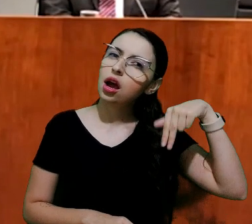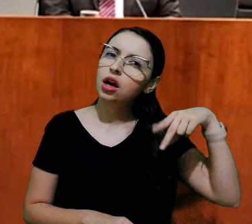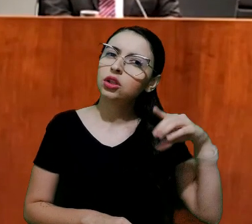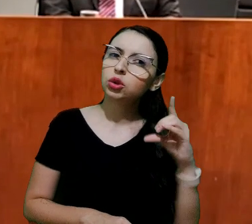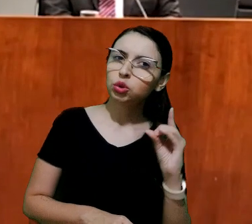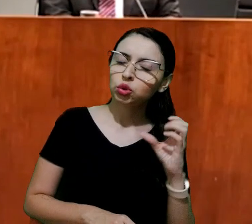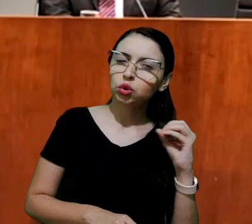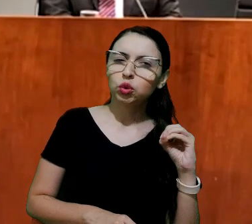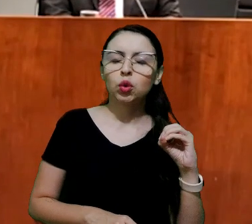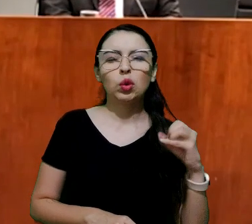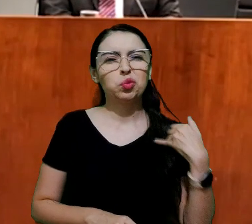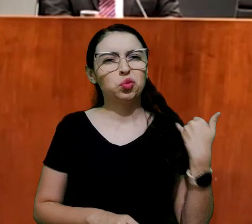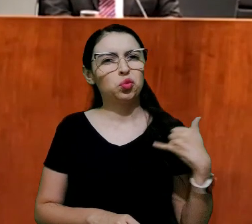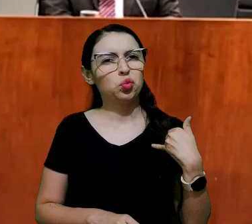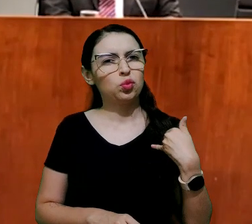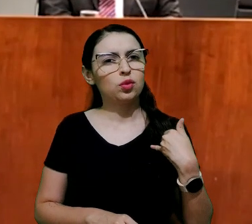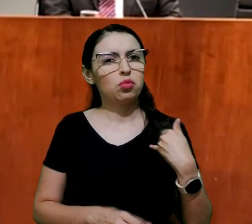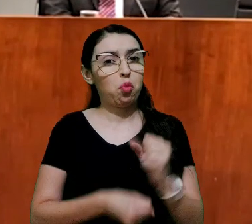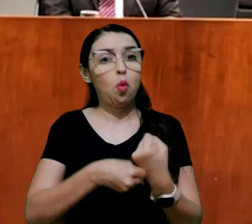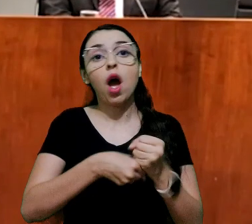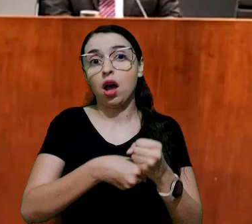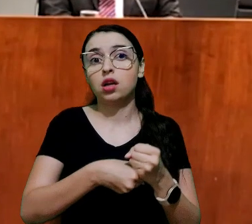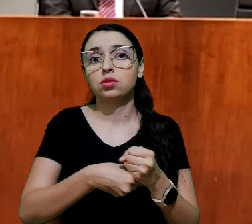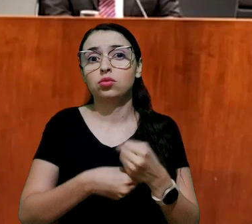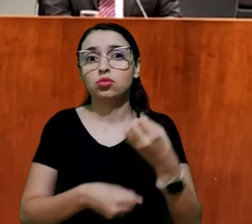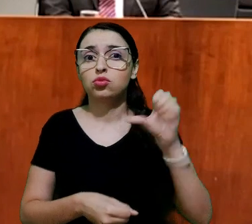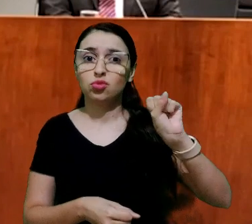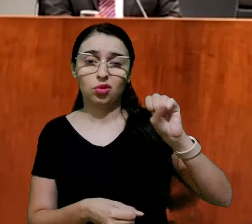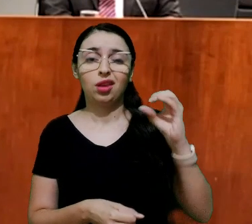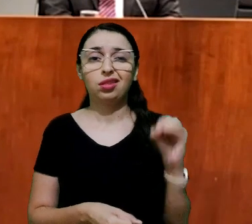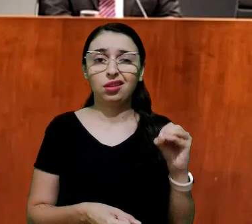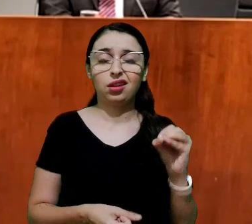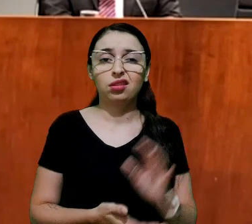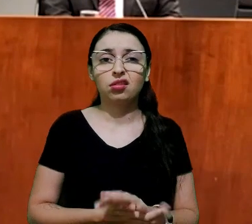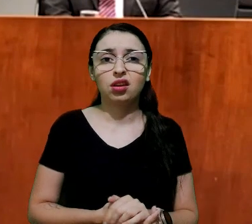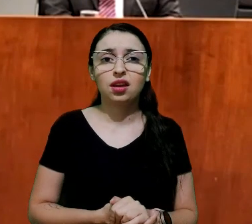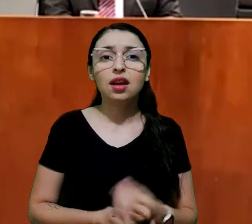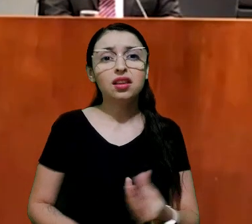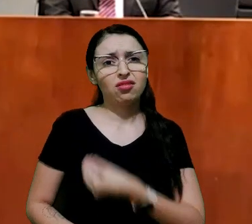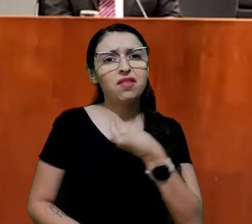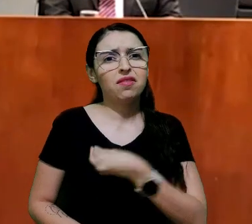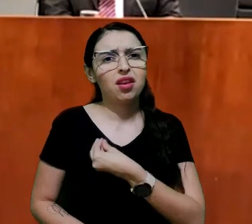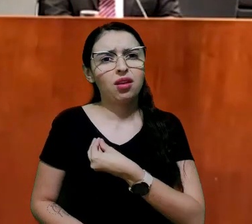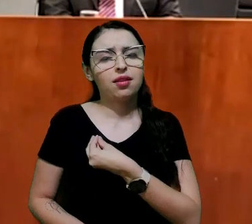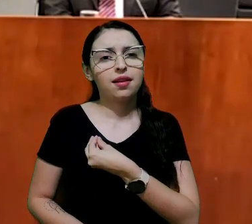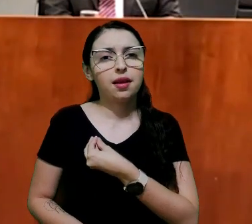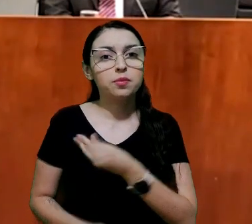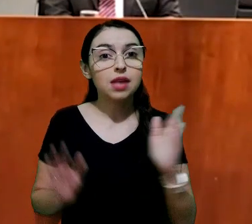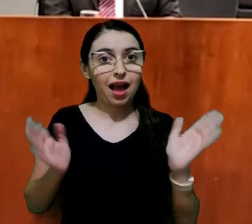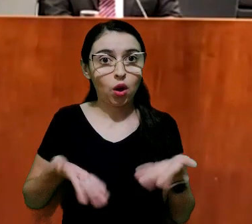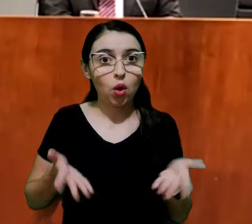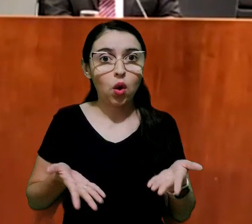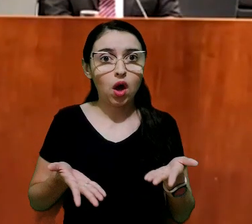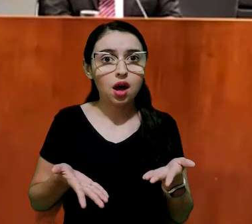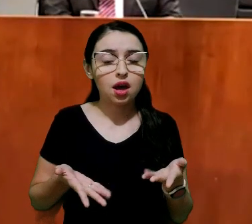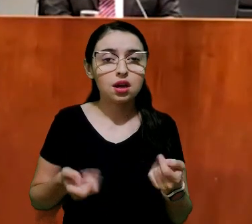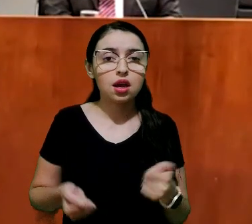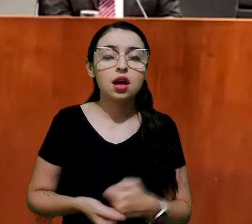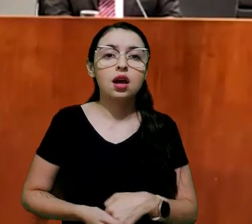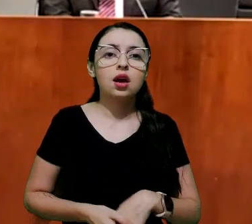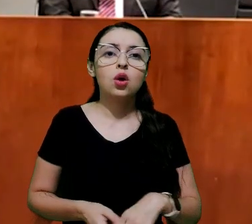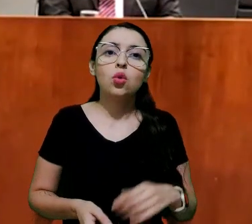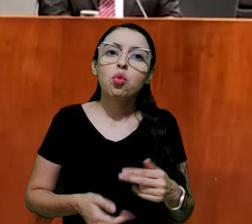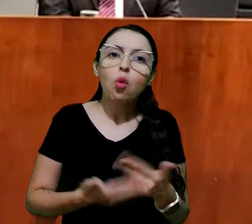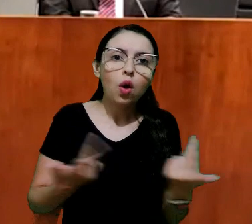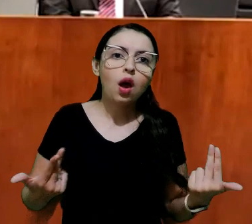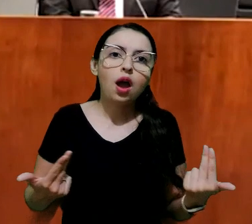isto que nós estamos vivenciando é um retrato do que previu um grande estudioso de direito civil que